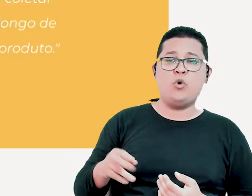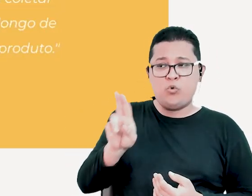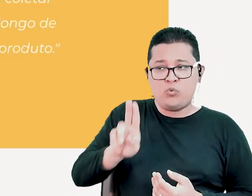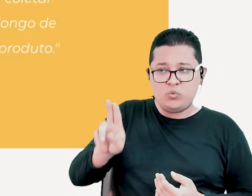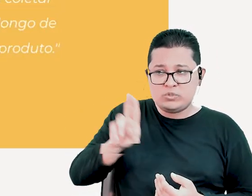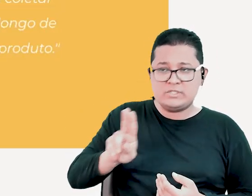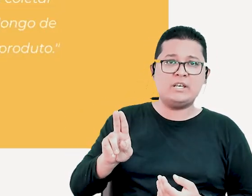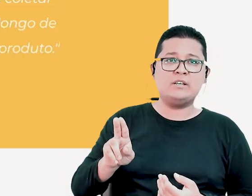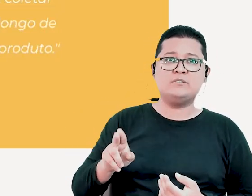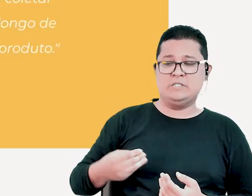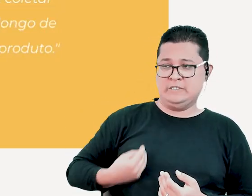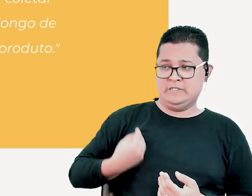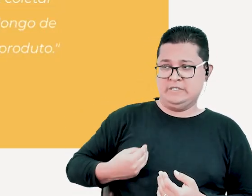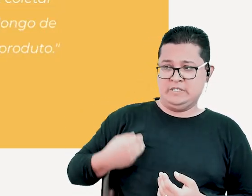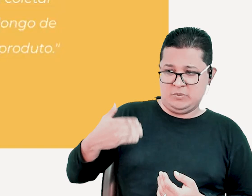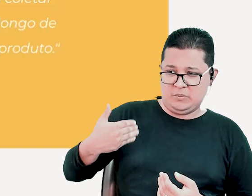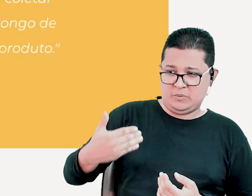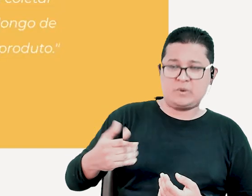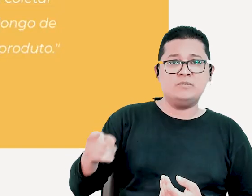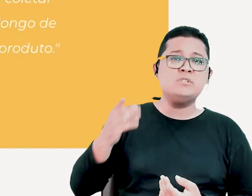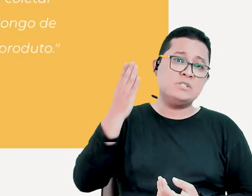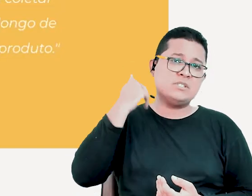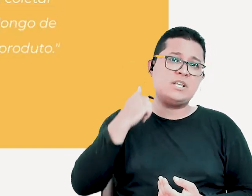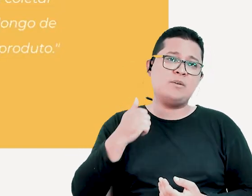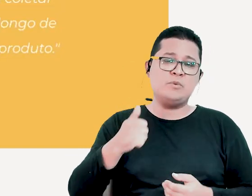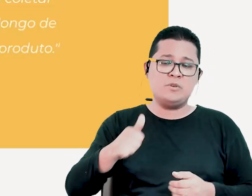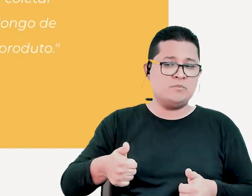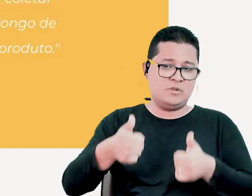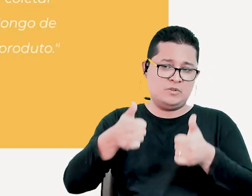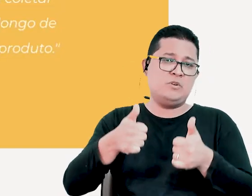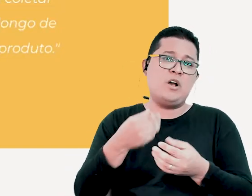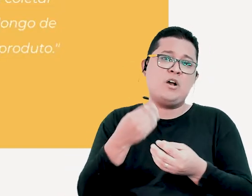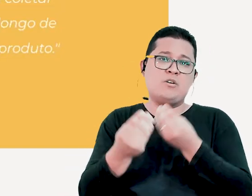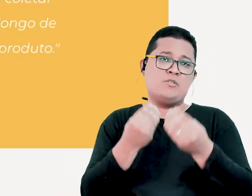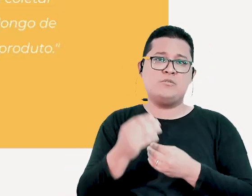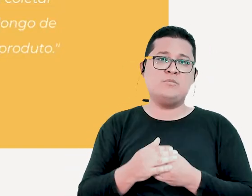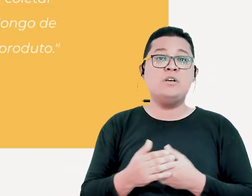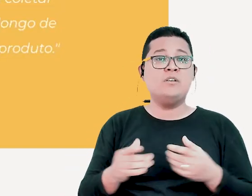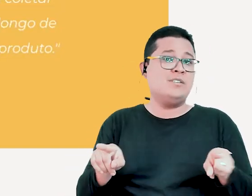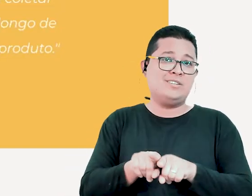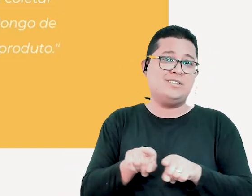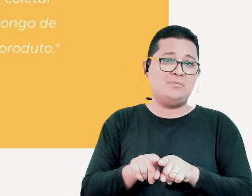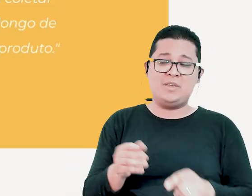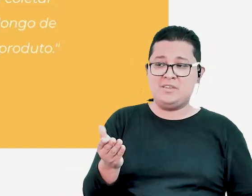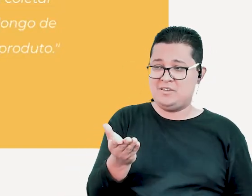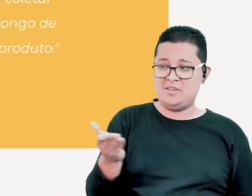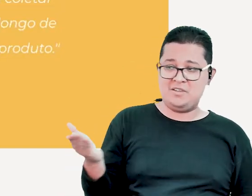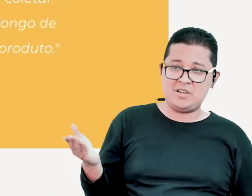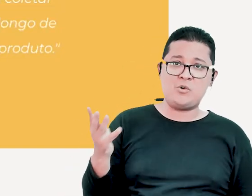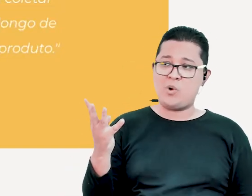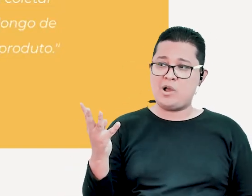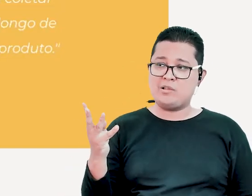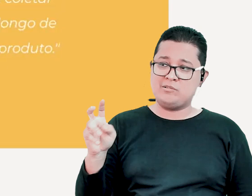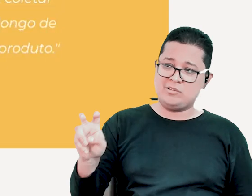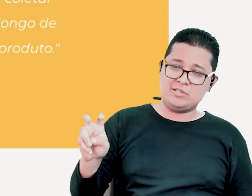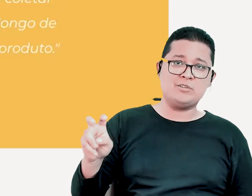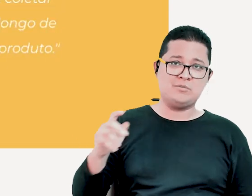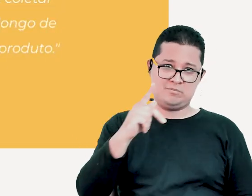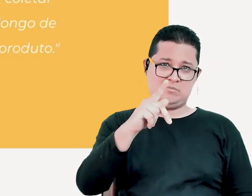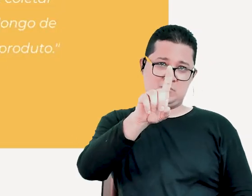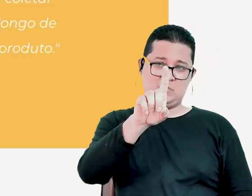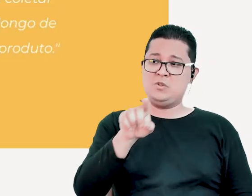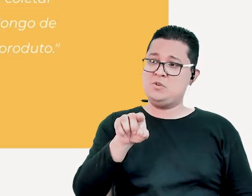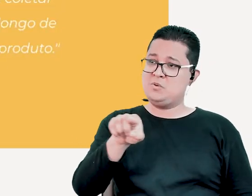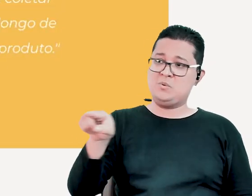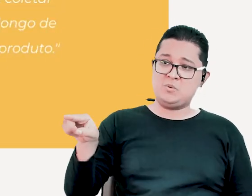né? E assim, esses 4 ou 5 PDs também podem ser os nossos embaixadores aí, que podem disseminar a palavra